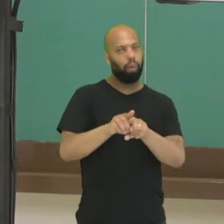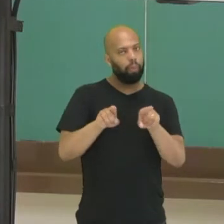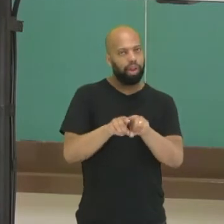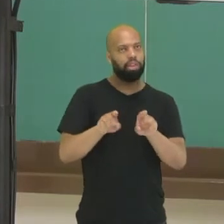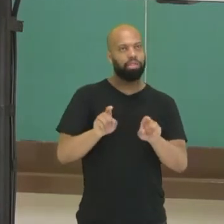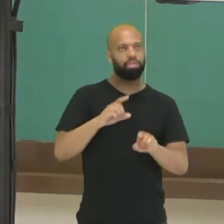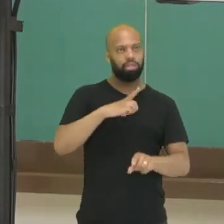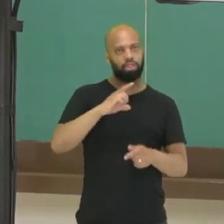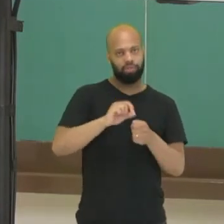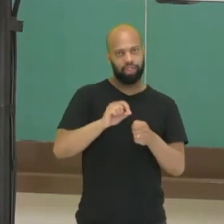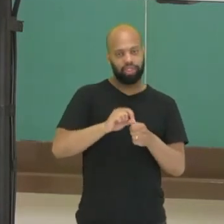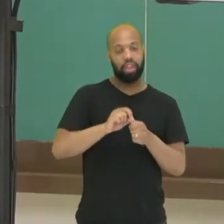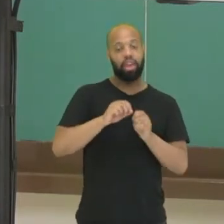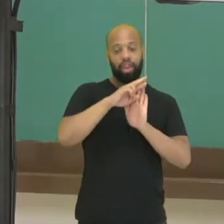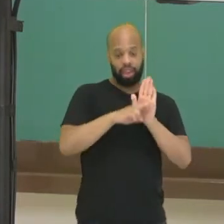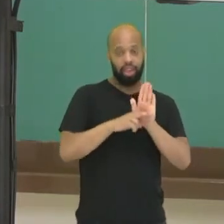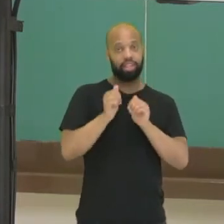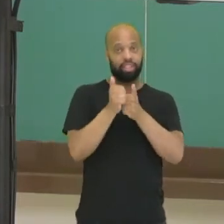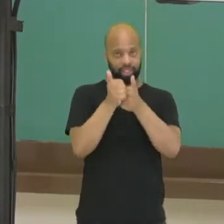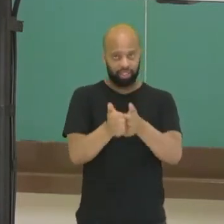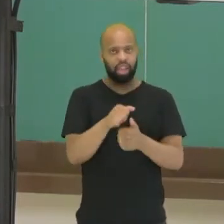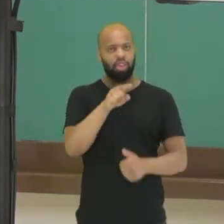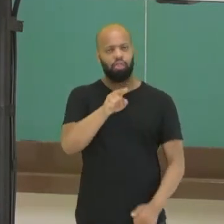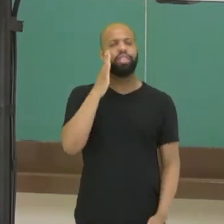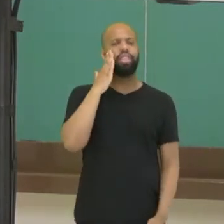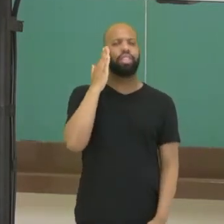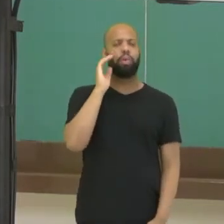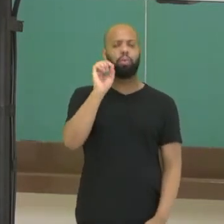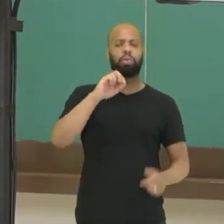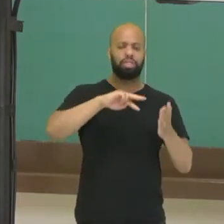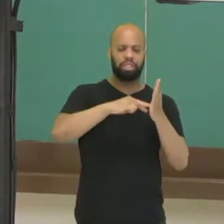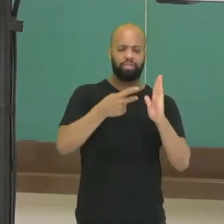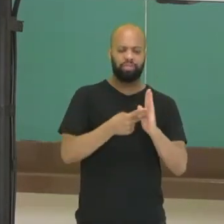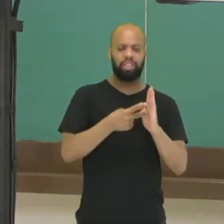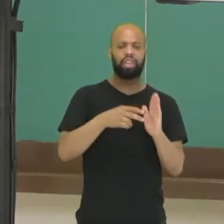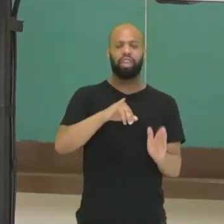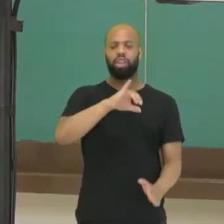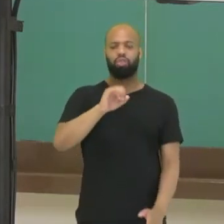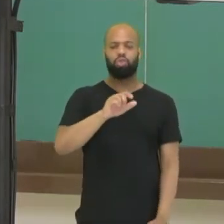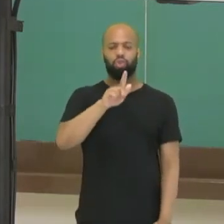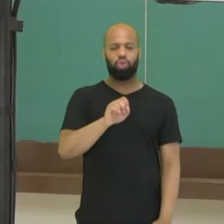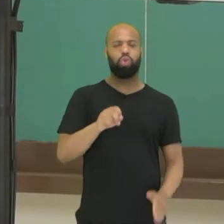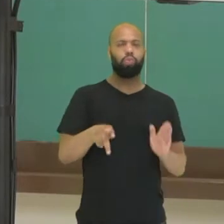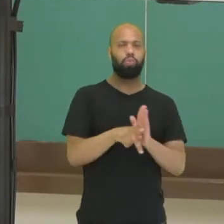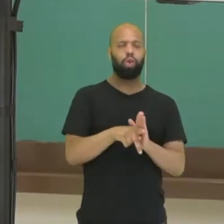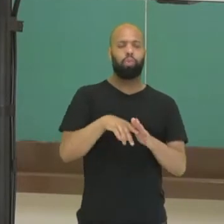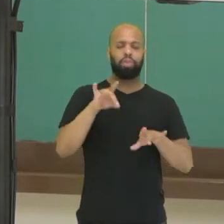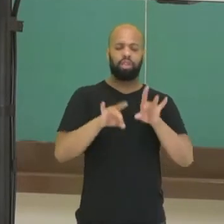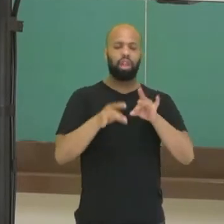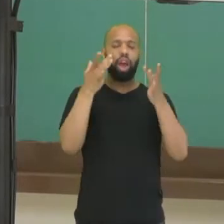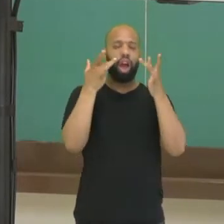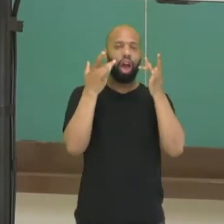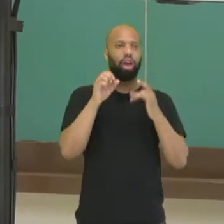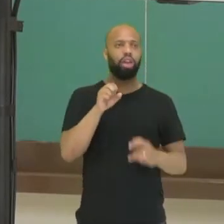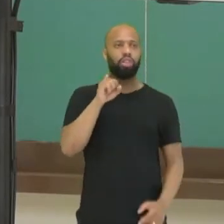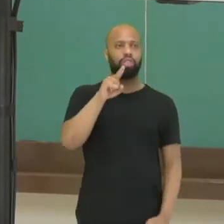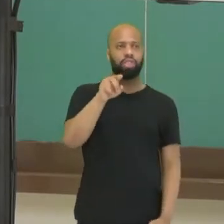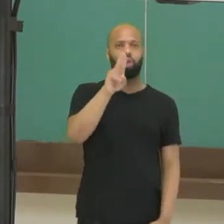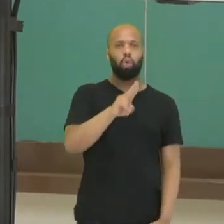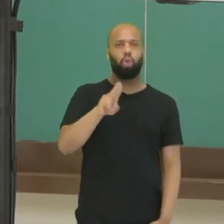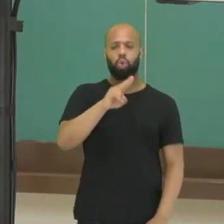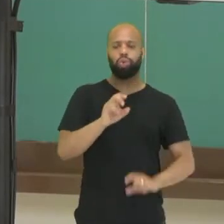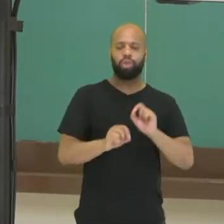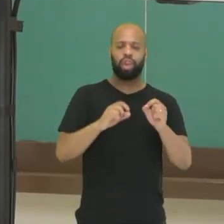ouviu falar? Já participou de um jogo teatral? Né? Então, um jogo teatral é quando você utiliza, né, de jogos,